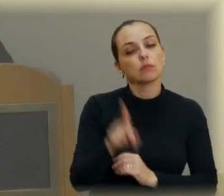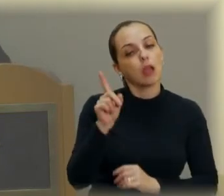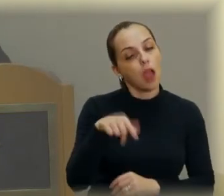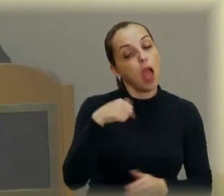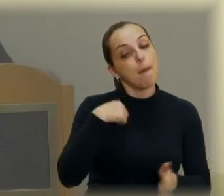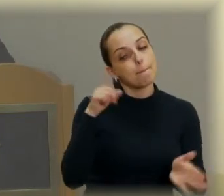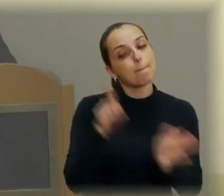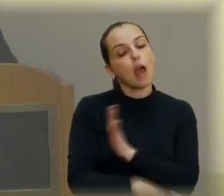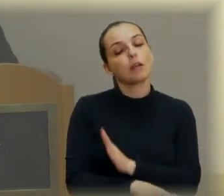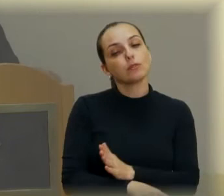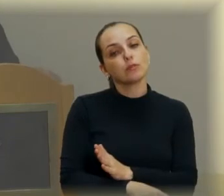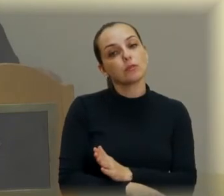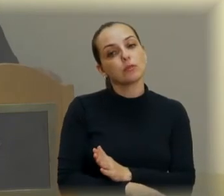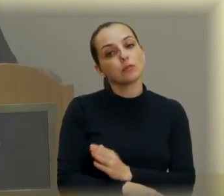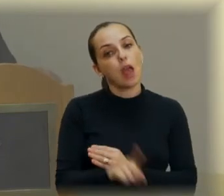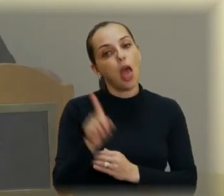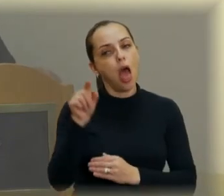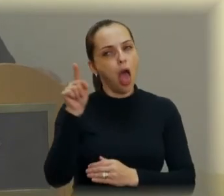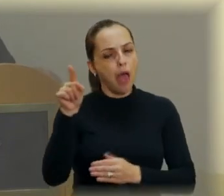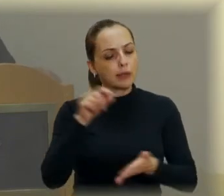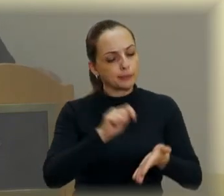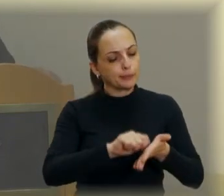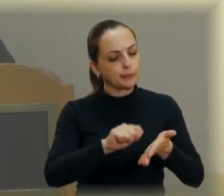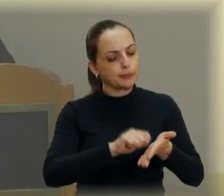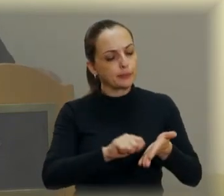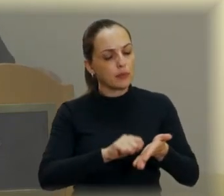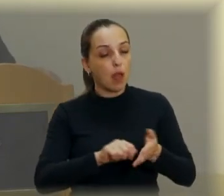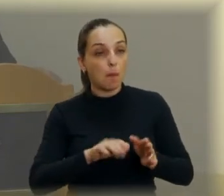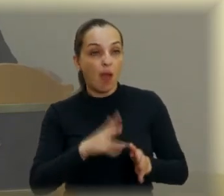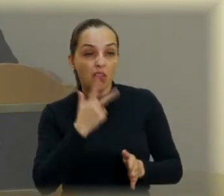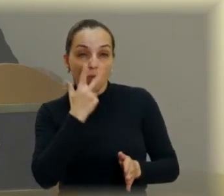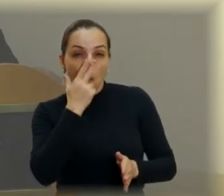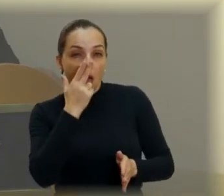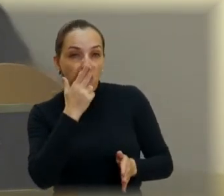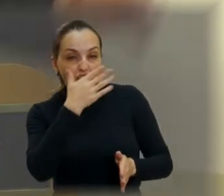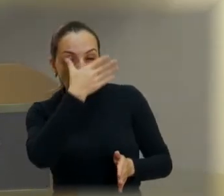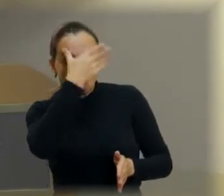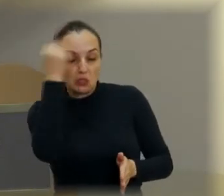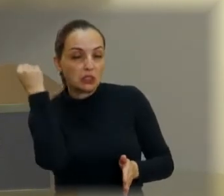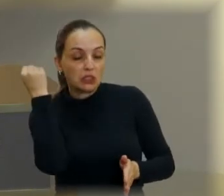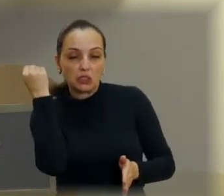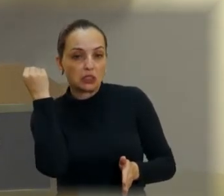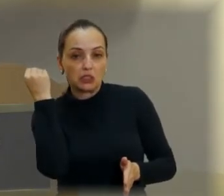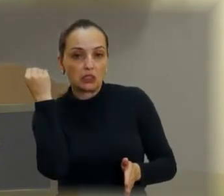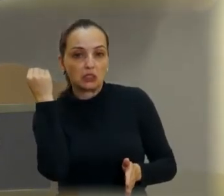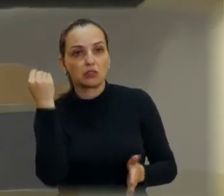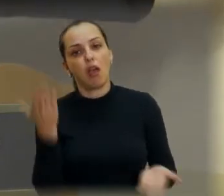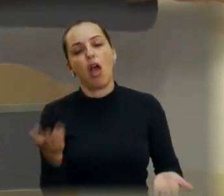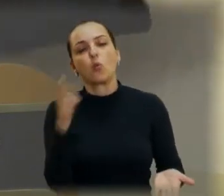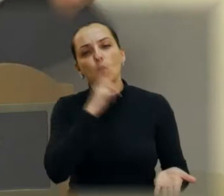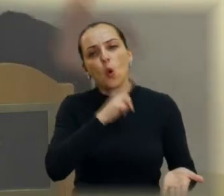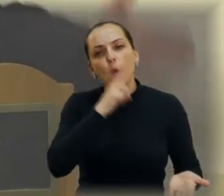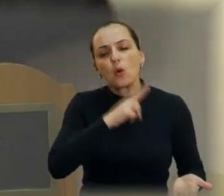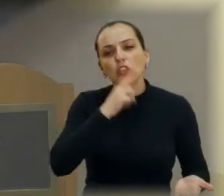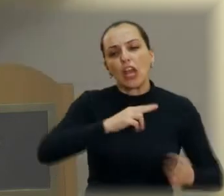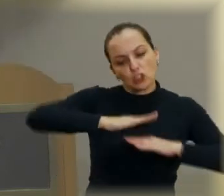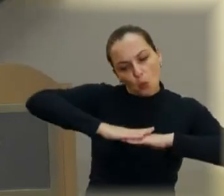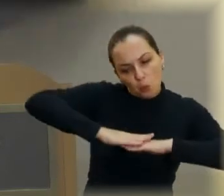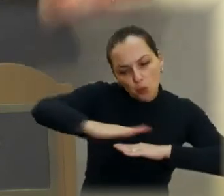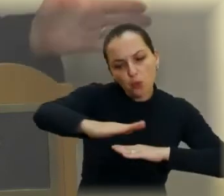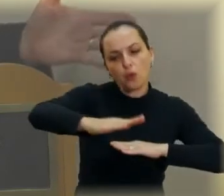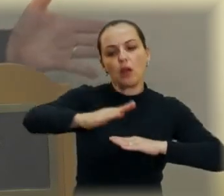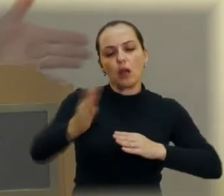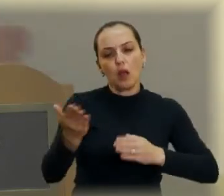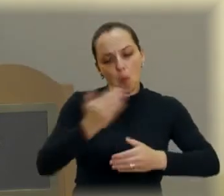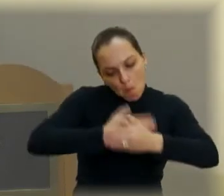eu falei ela tomou nota mas eu acho que apagou rápido Manda fazer hoje e manda